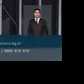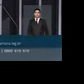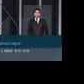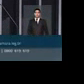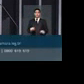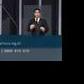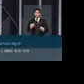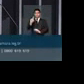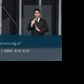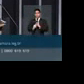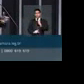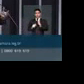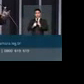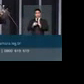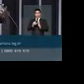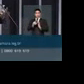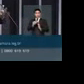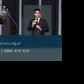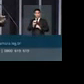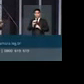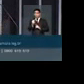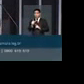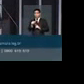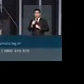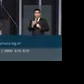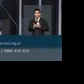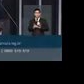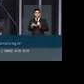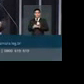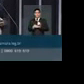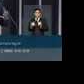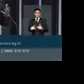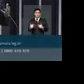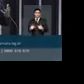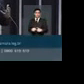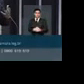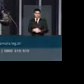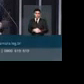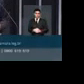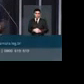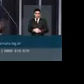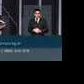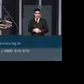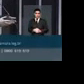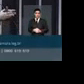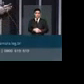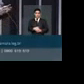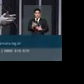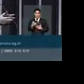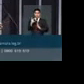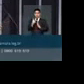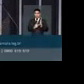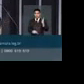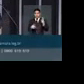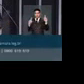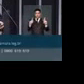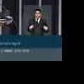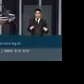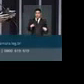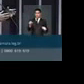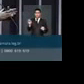o projeto do Rio de Janeiro não tinha consistência. O projeto de pacificação do Rio de Janeiro era